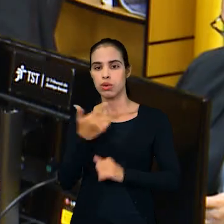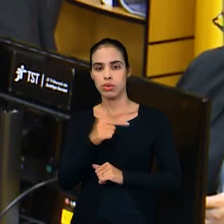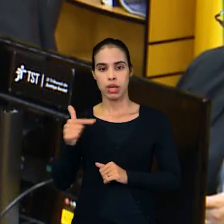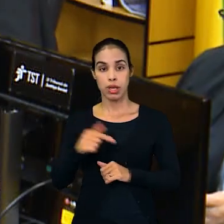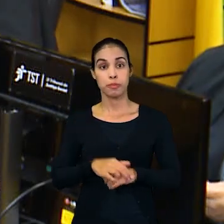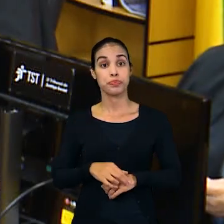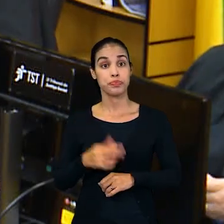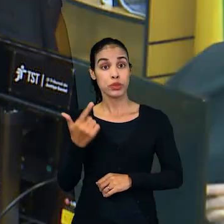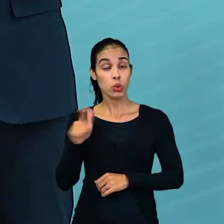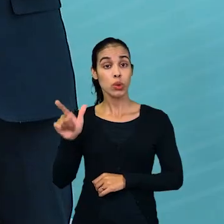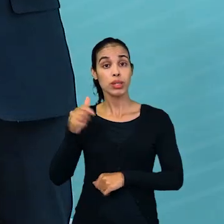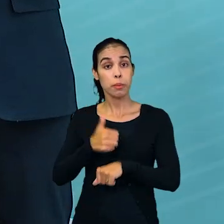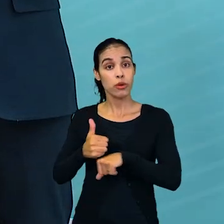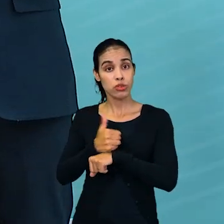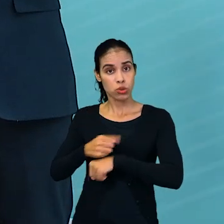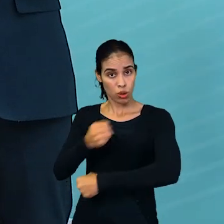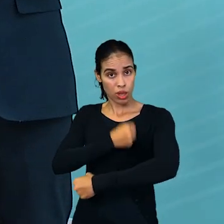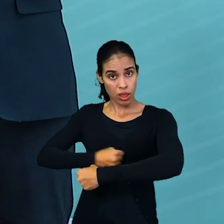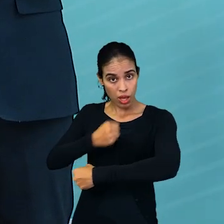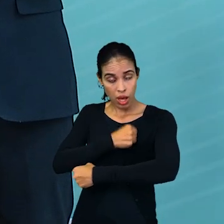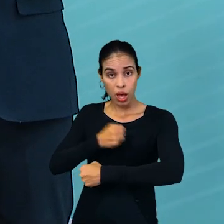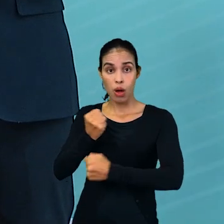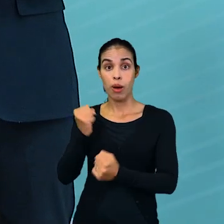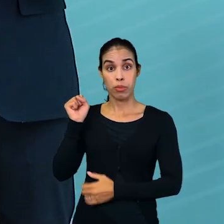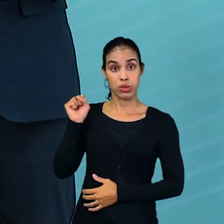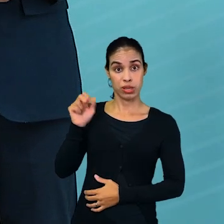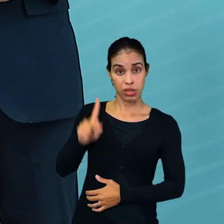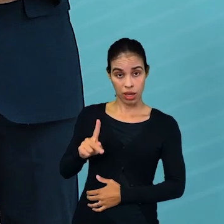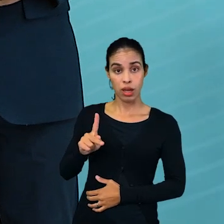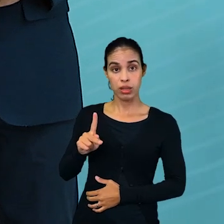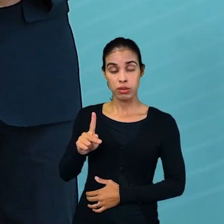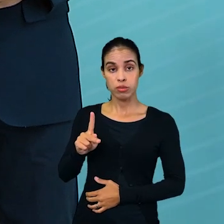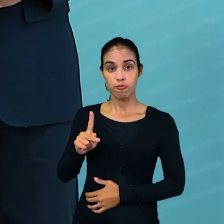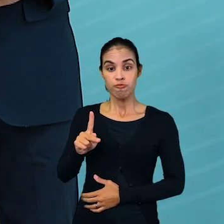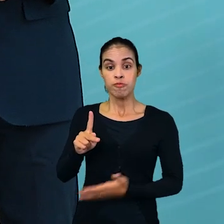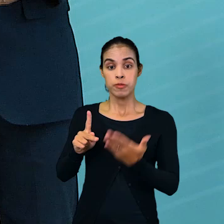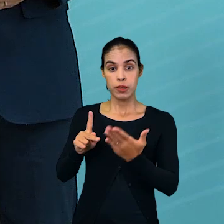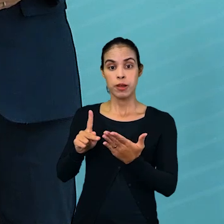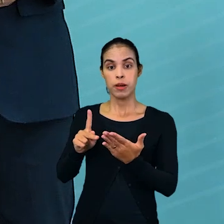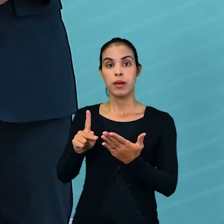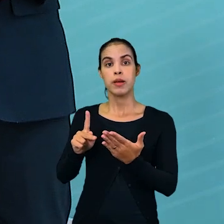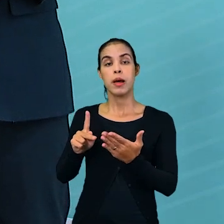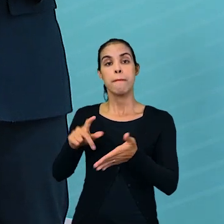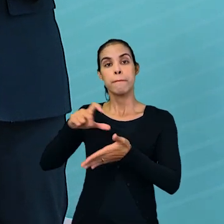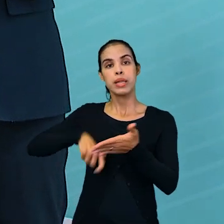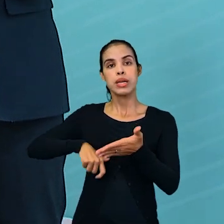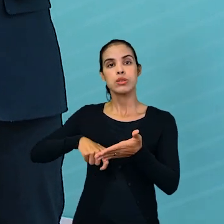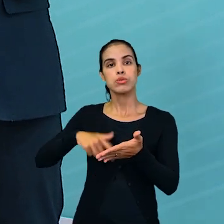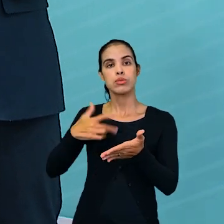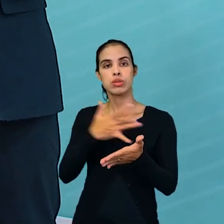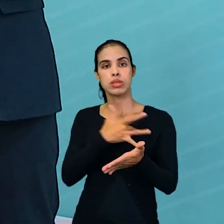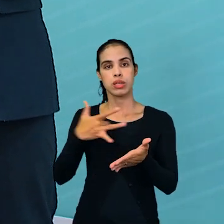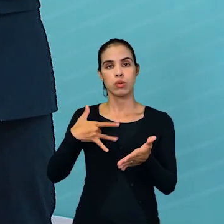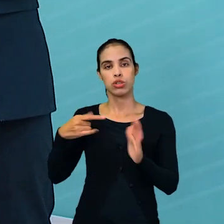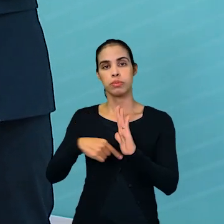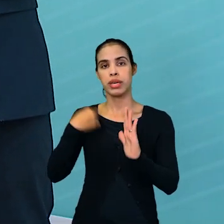mais recurso. Uma merendeira aposentada por incapacidade permanente vai ser indenizada após ter tido o plano de saúde